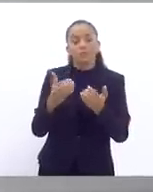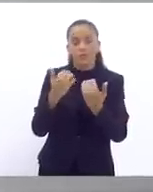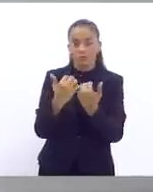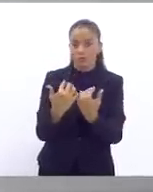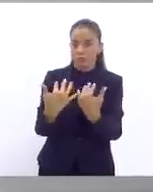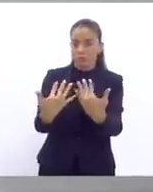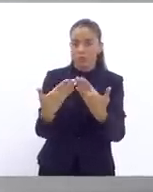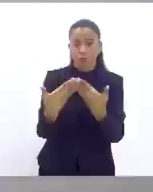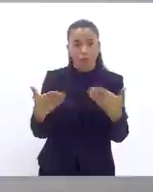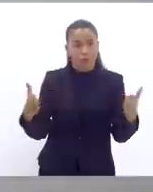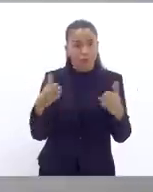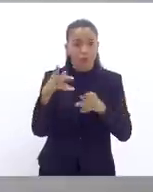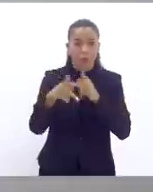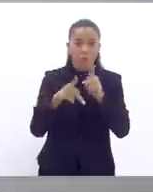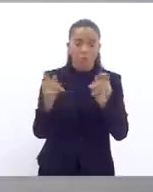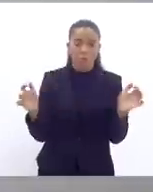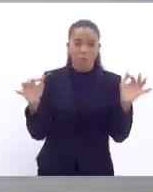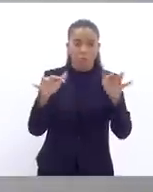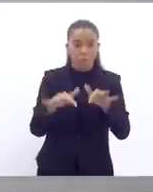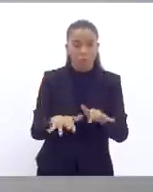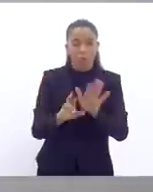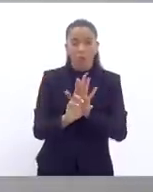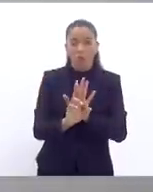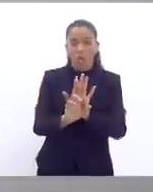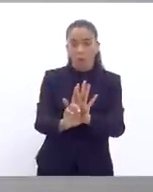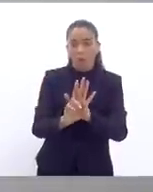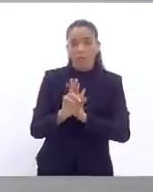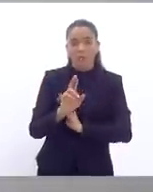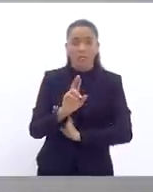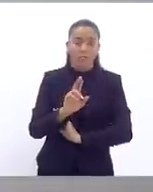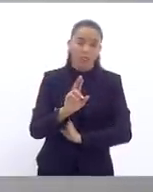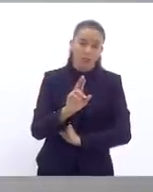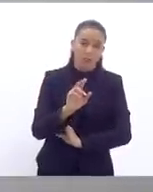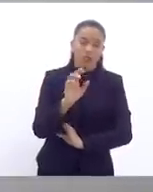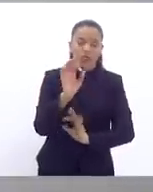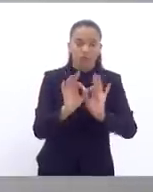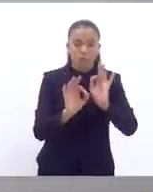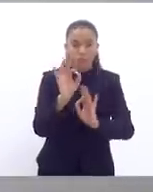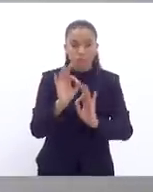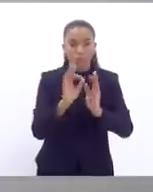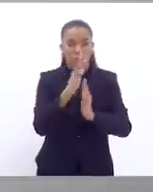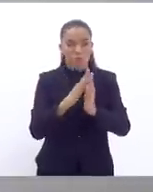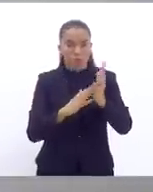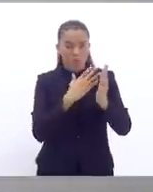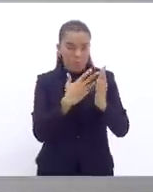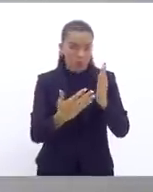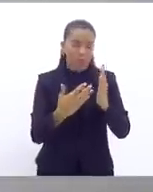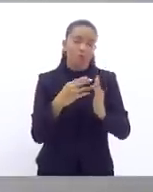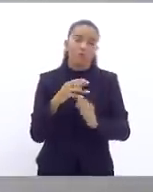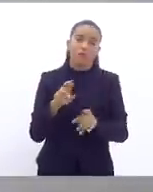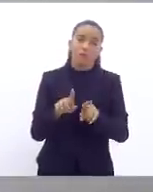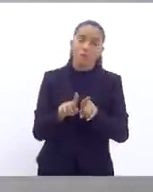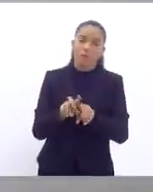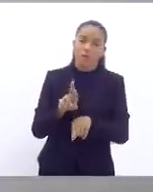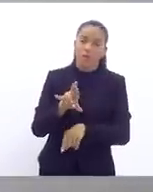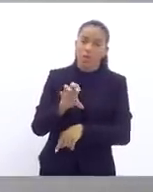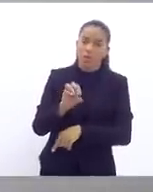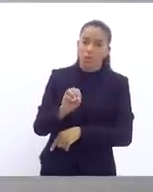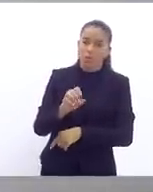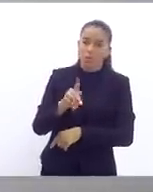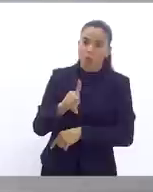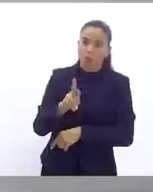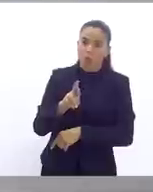no sentido de convelar aqui o rio previdência o planejamento e a Casa